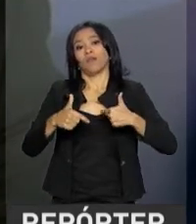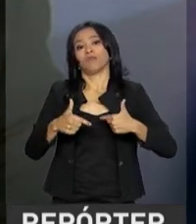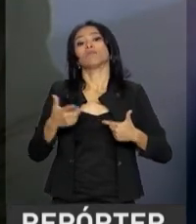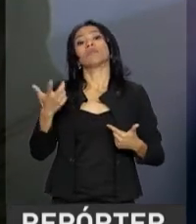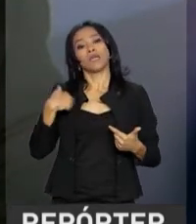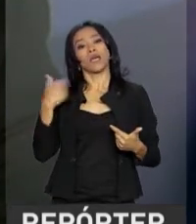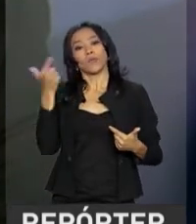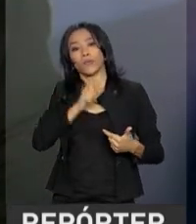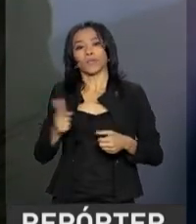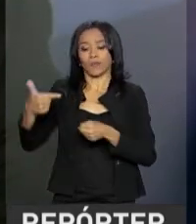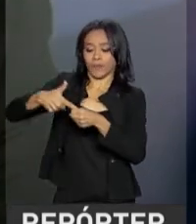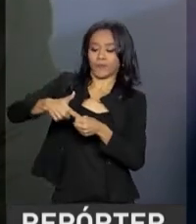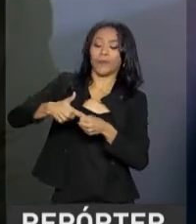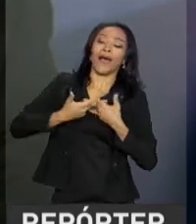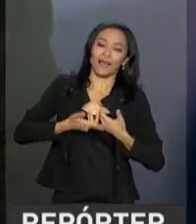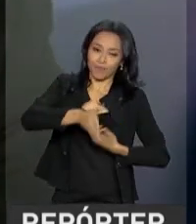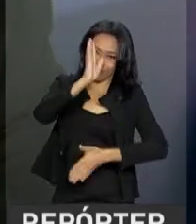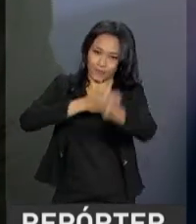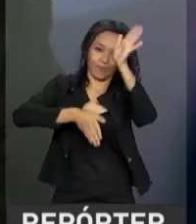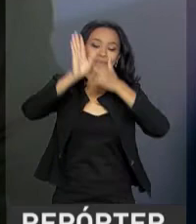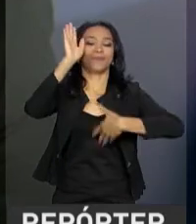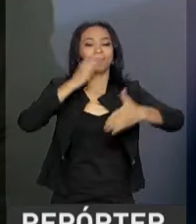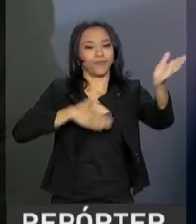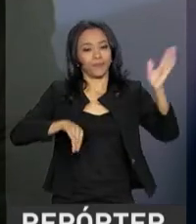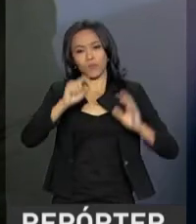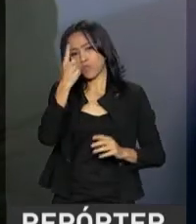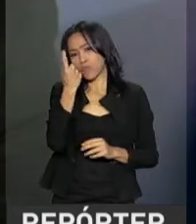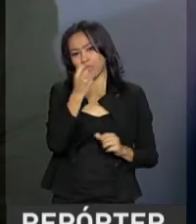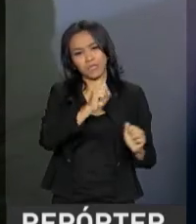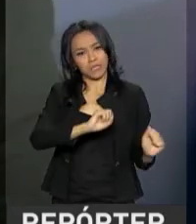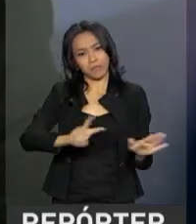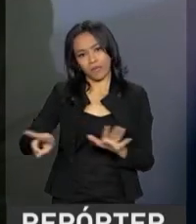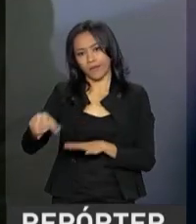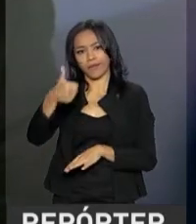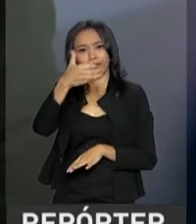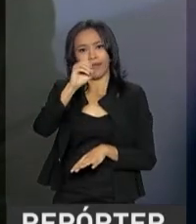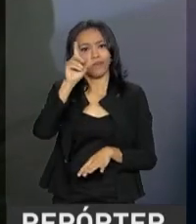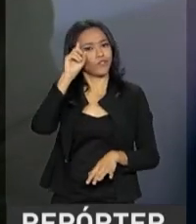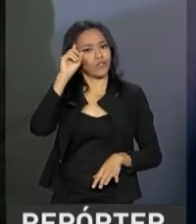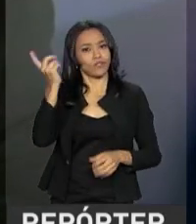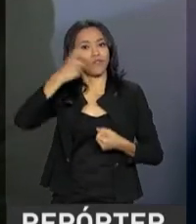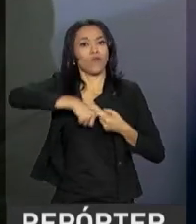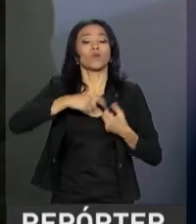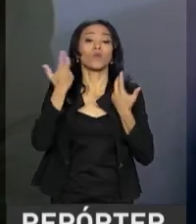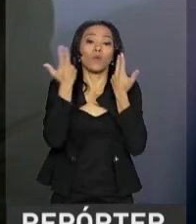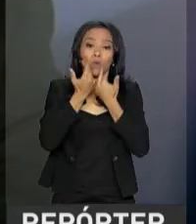aí o fluxo volta uma semana dez dias volta ao normal todo o abastecimento do país